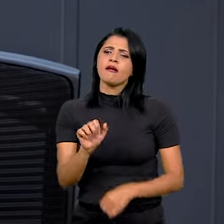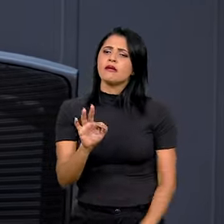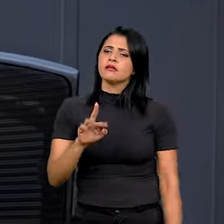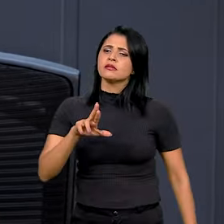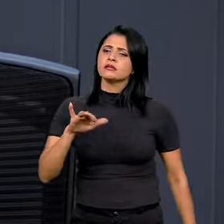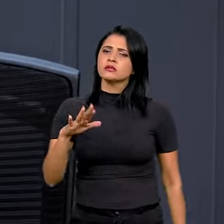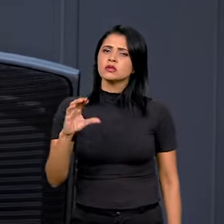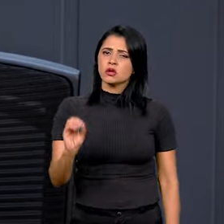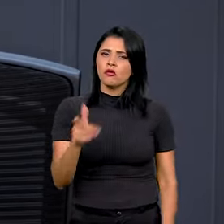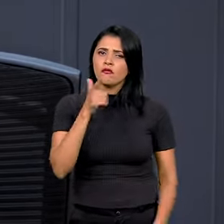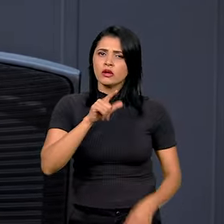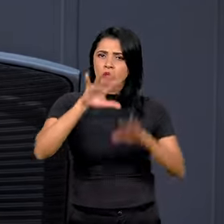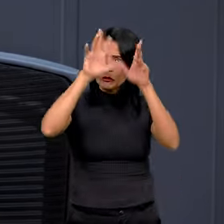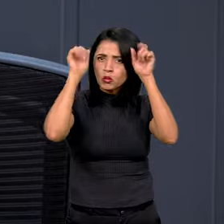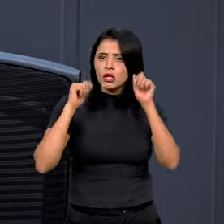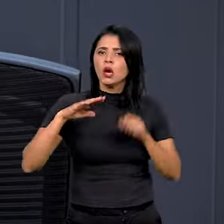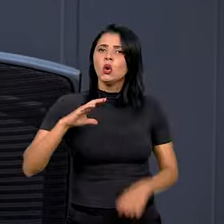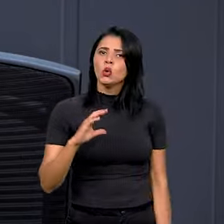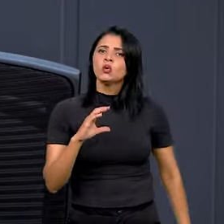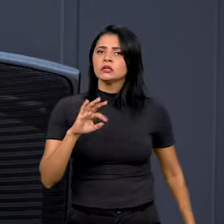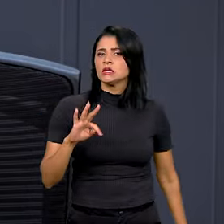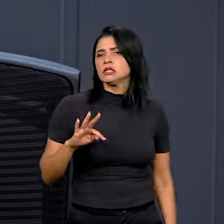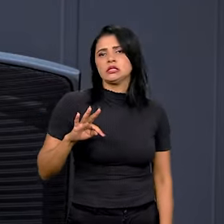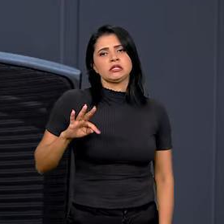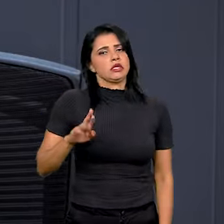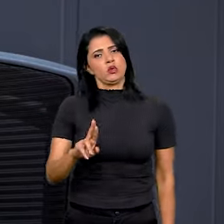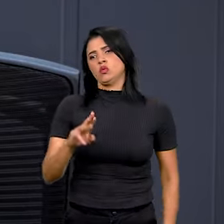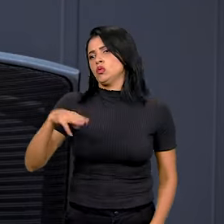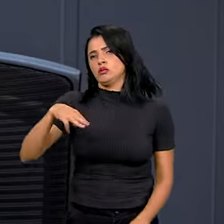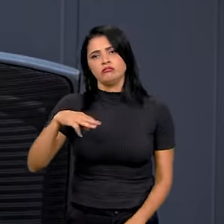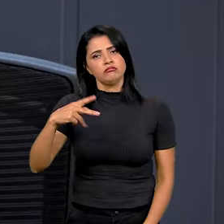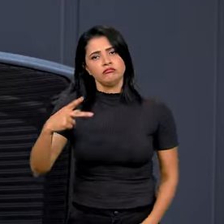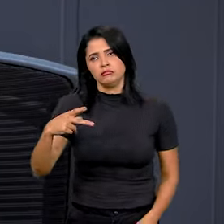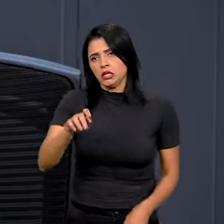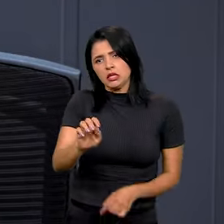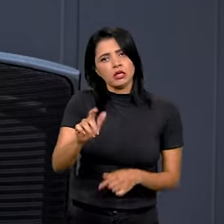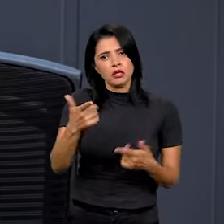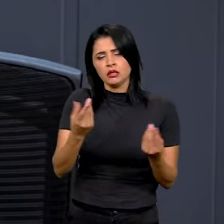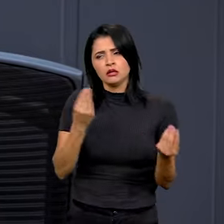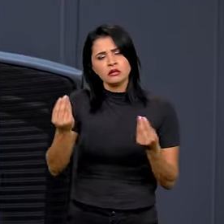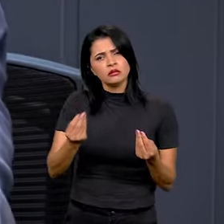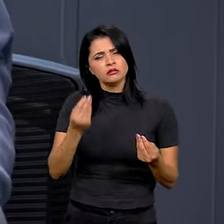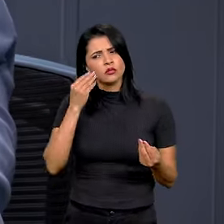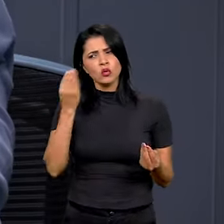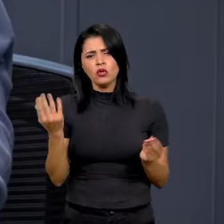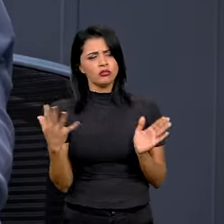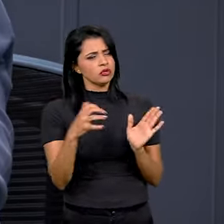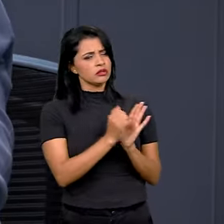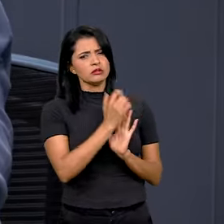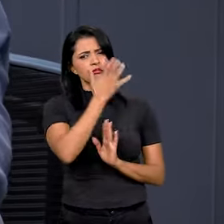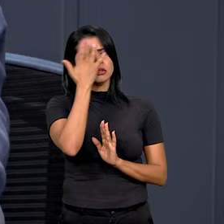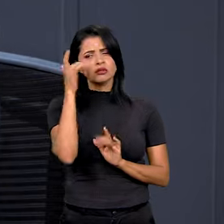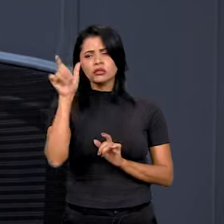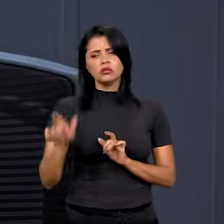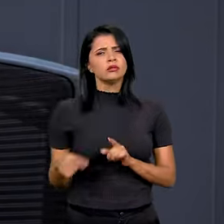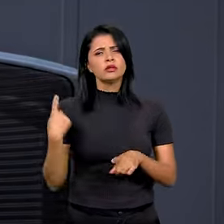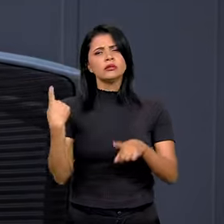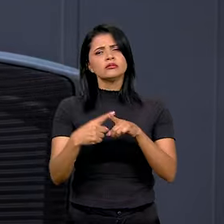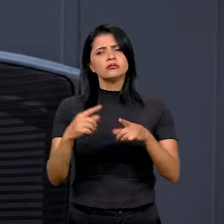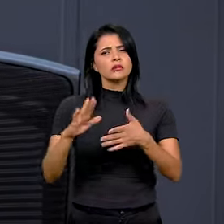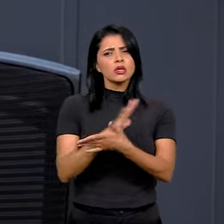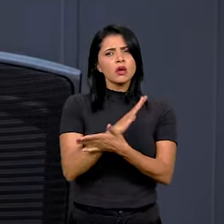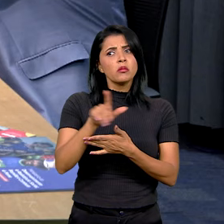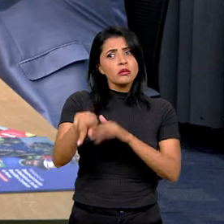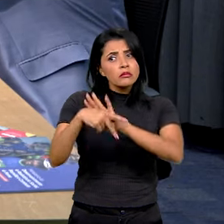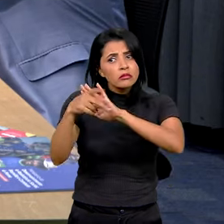coloca os tribunais de conta na ponta indo atrás e tentando entender como que o município tá colocando pessoas dentro do cadastro único e por não